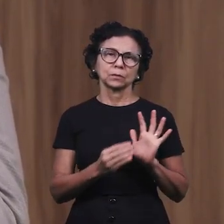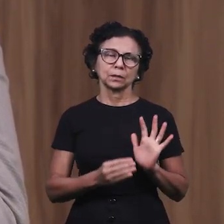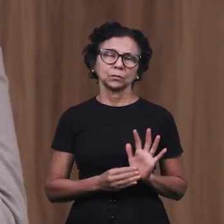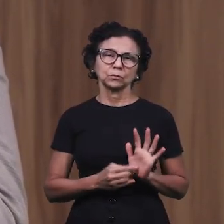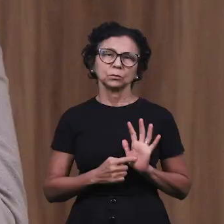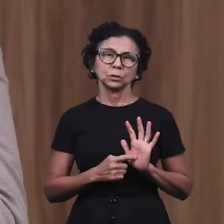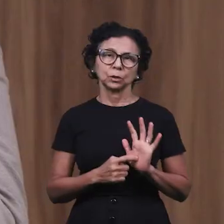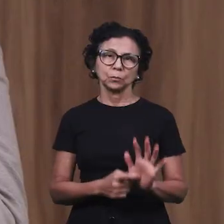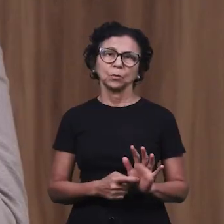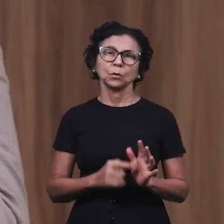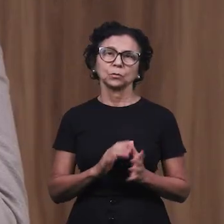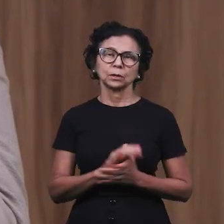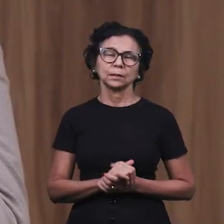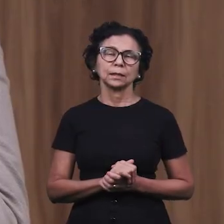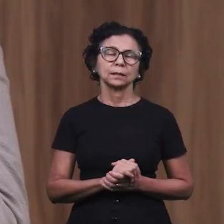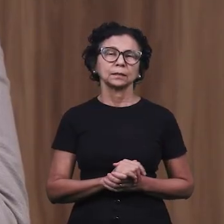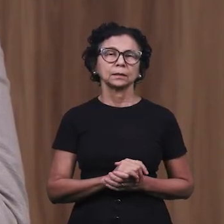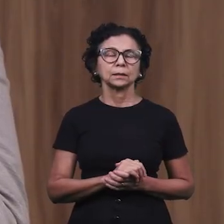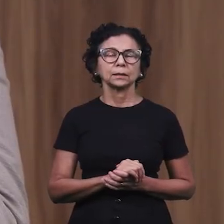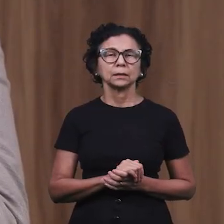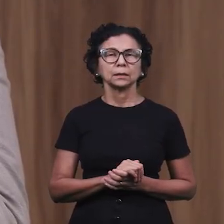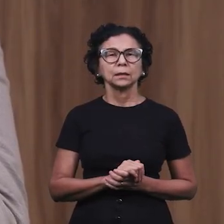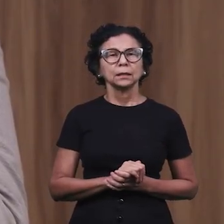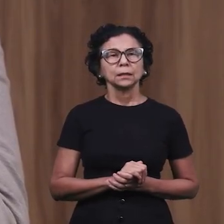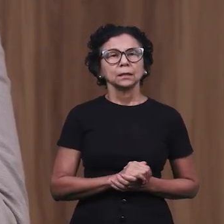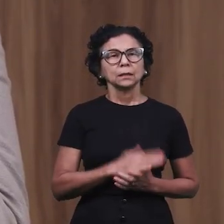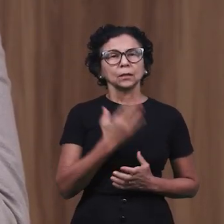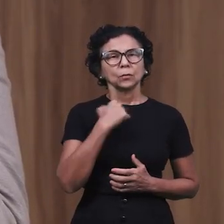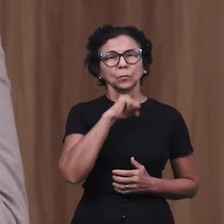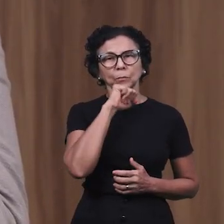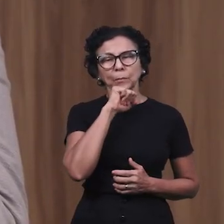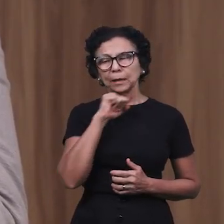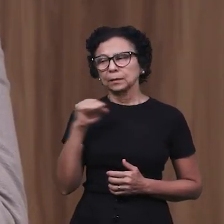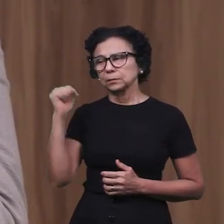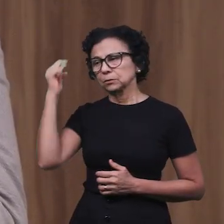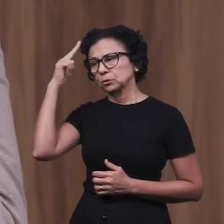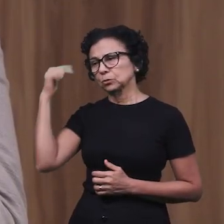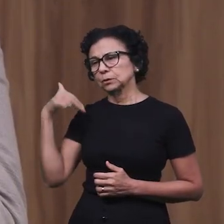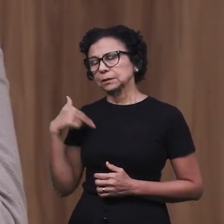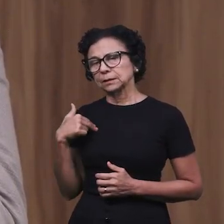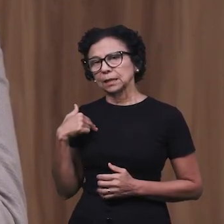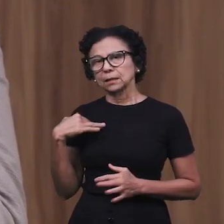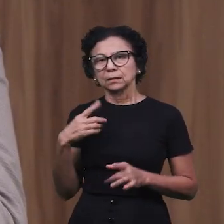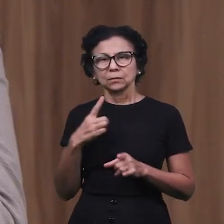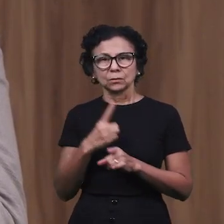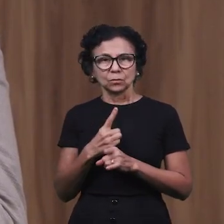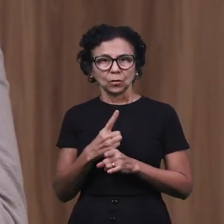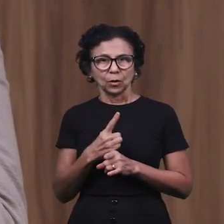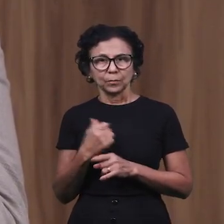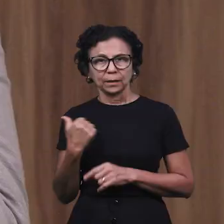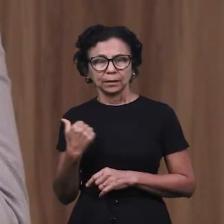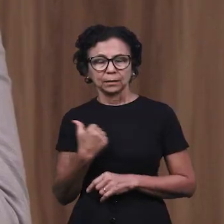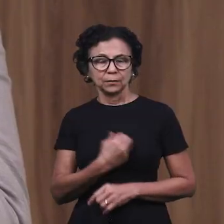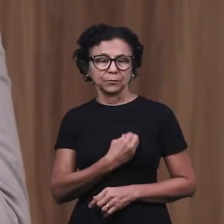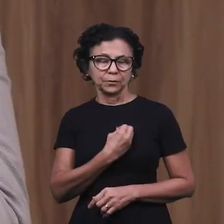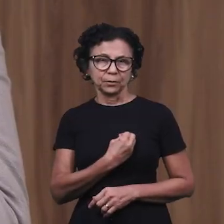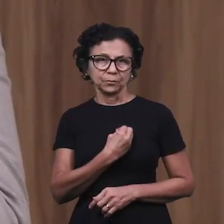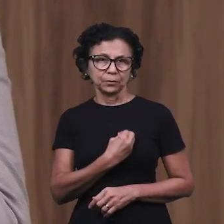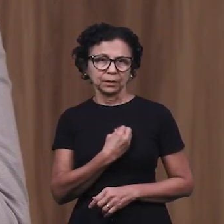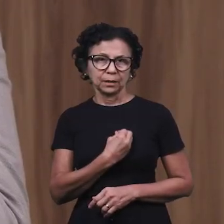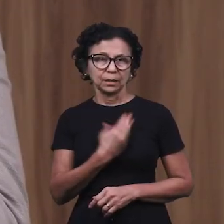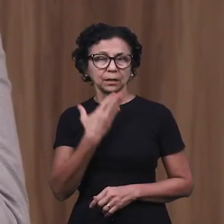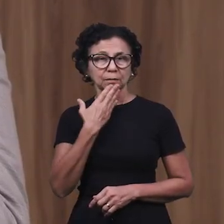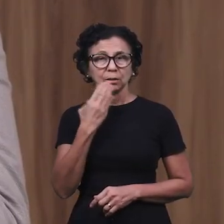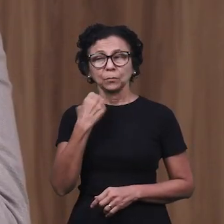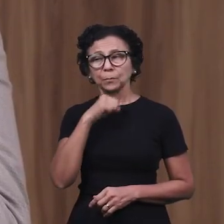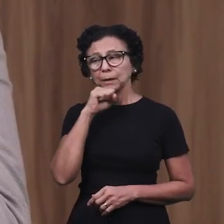José estava vivo, e aquele homem severo, duro, do início do primeiro encontro, na verdade era José. E o pai